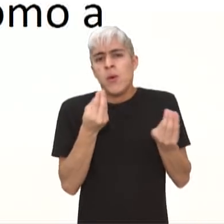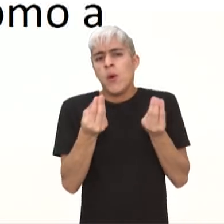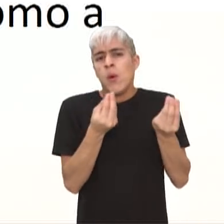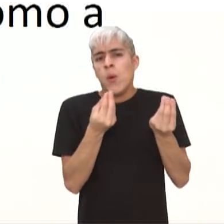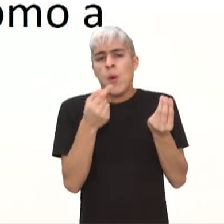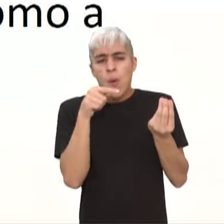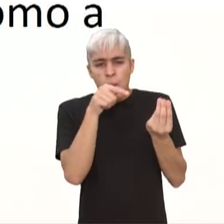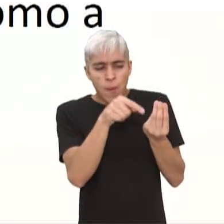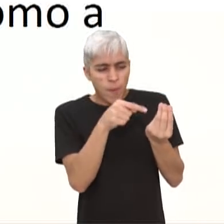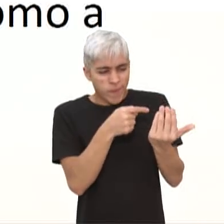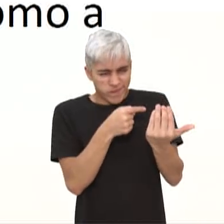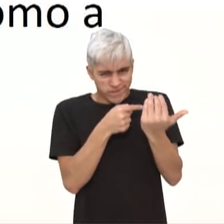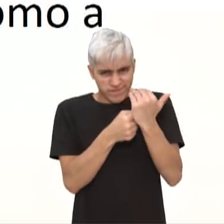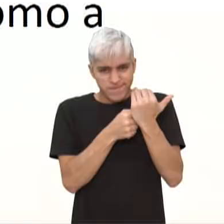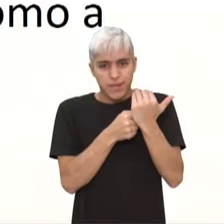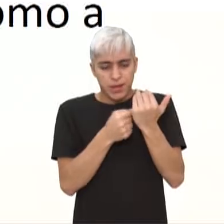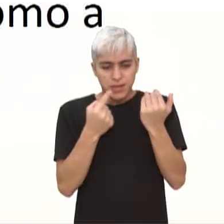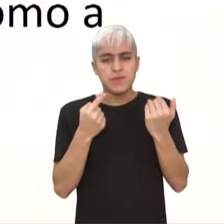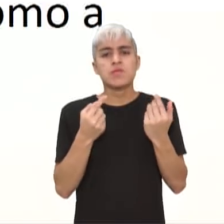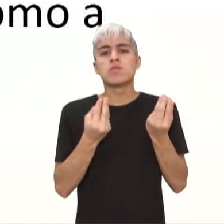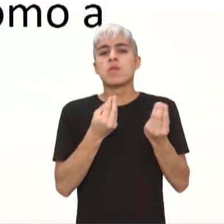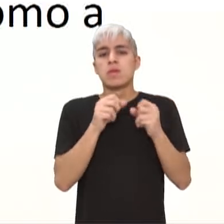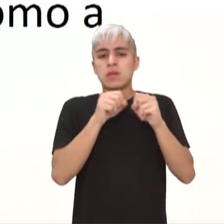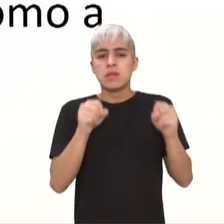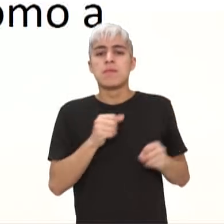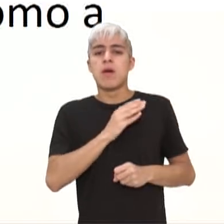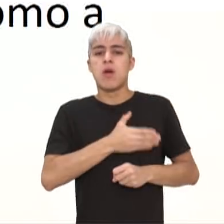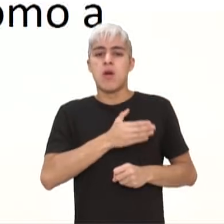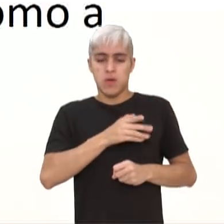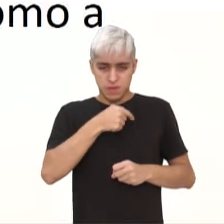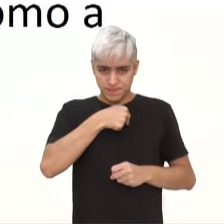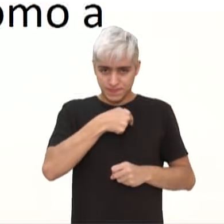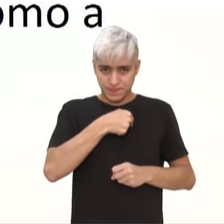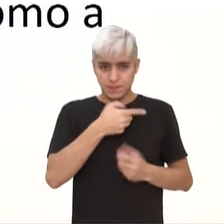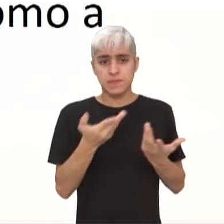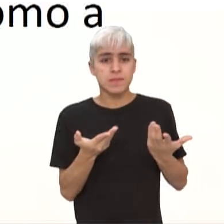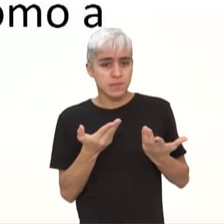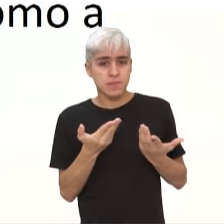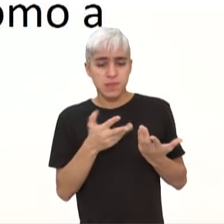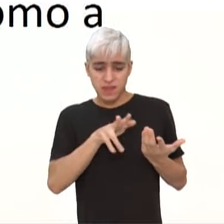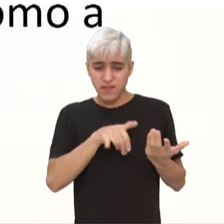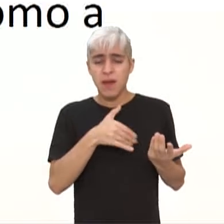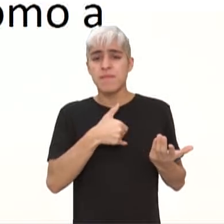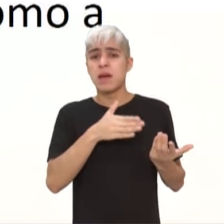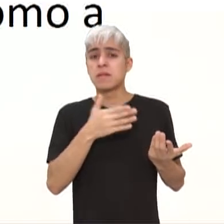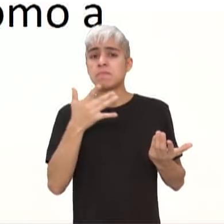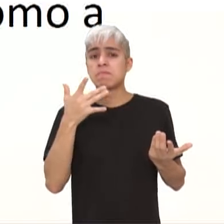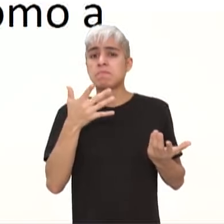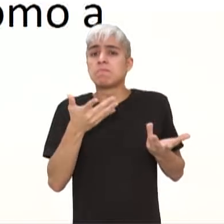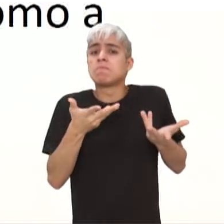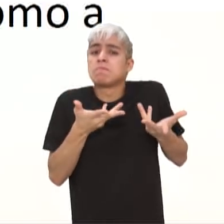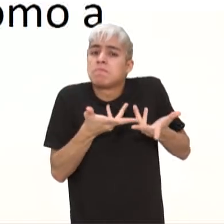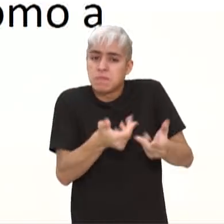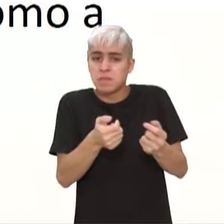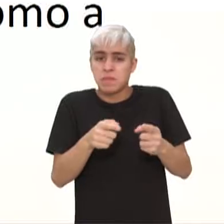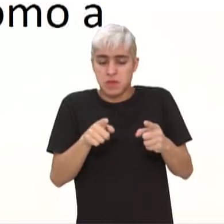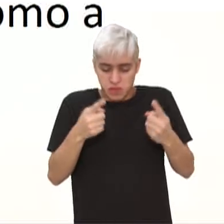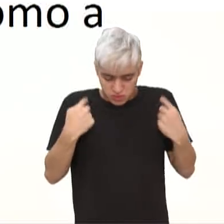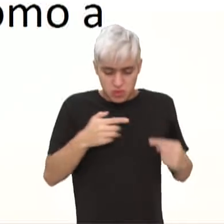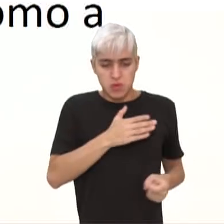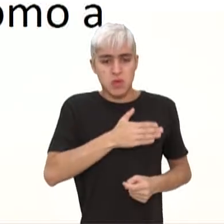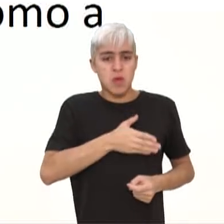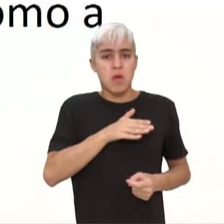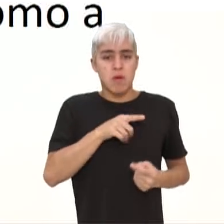ali, principalmente para o sistema cardiovascular, no coração. Que vai passar a trabalhar de forma mais eficaz, deixando praticamente todo o seu corpo